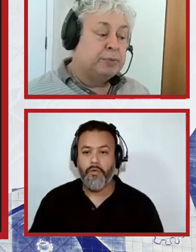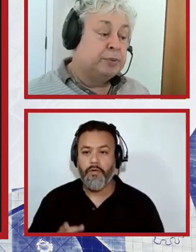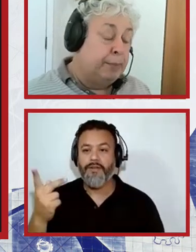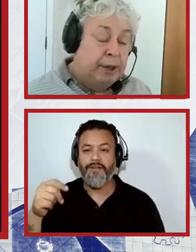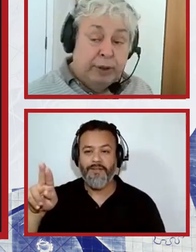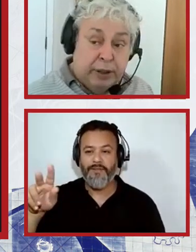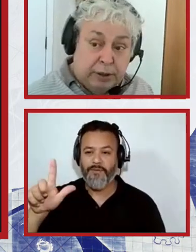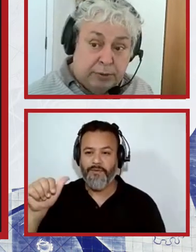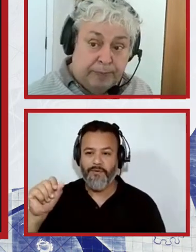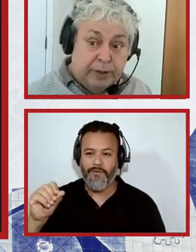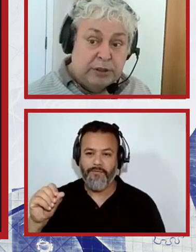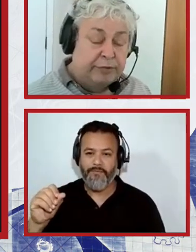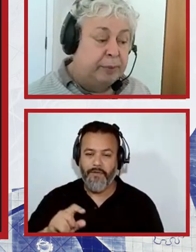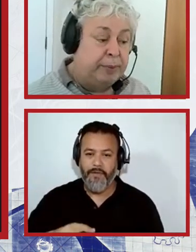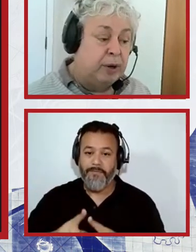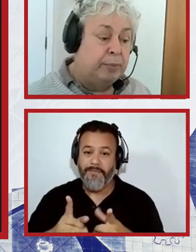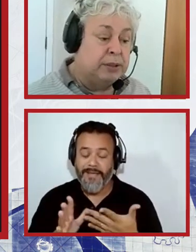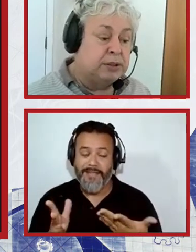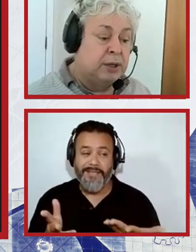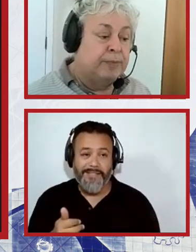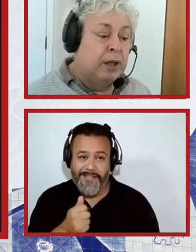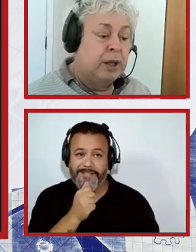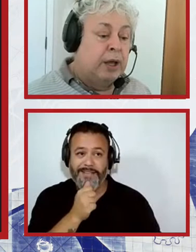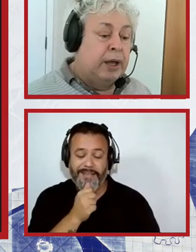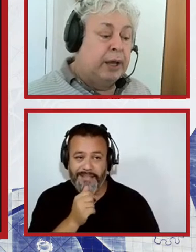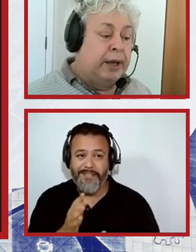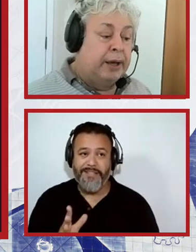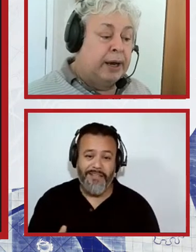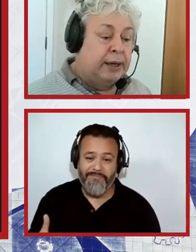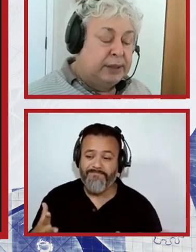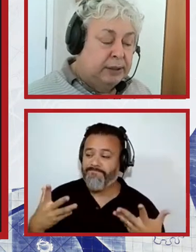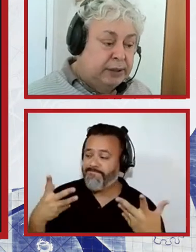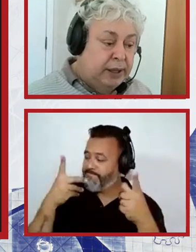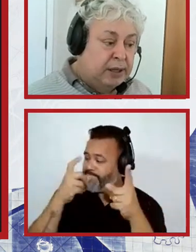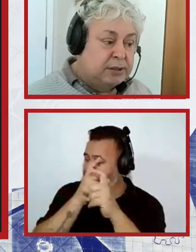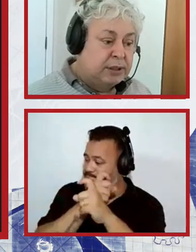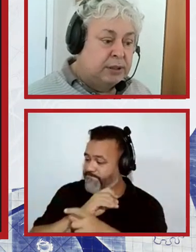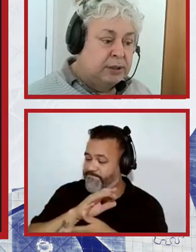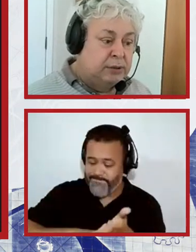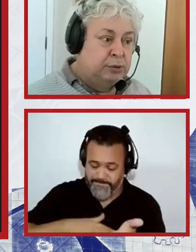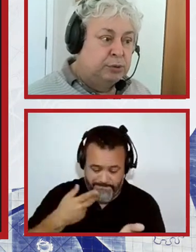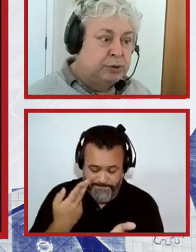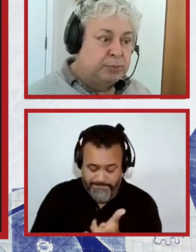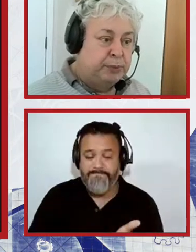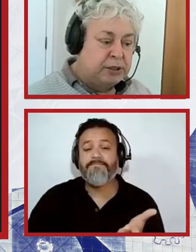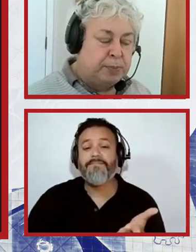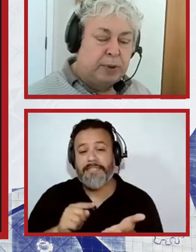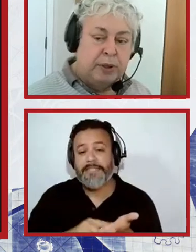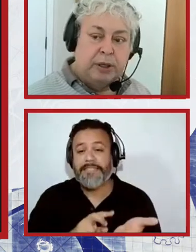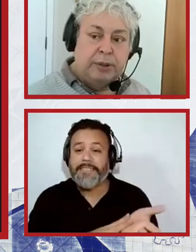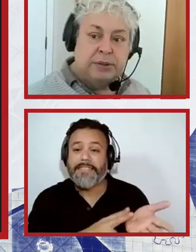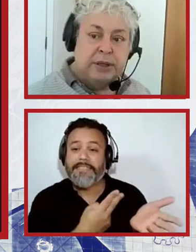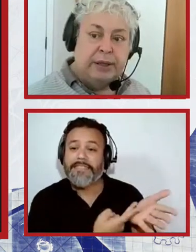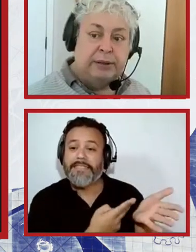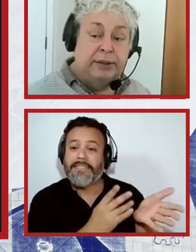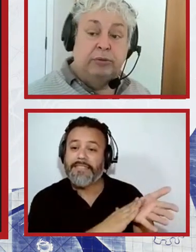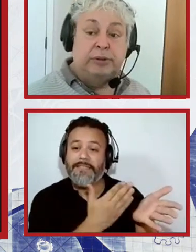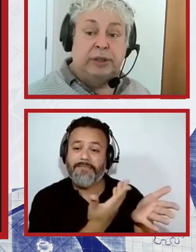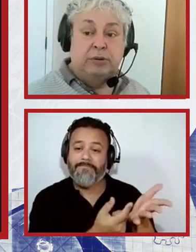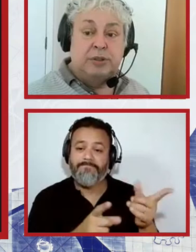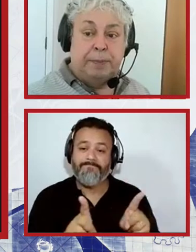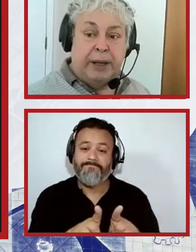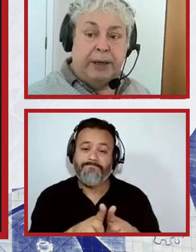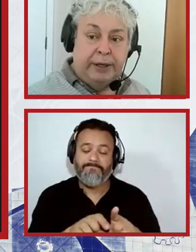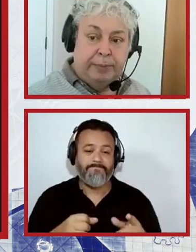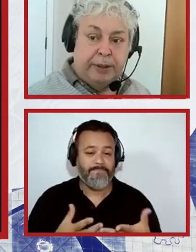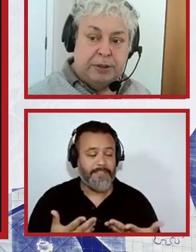muito precária mesmo. Está melhorando, já foi pior, mas a tendência desses programas é